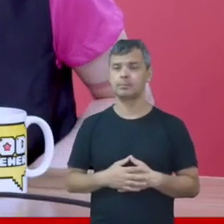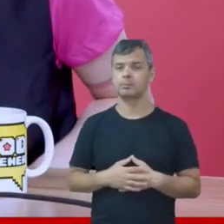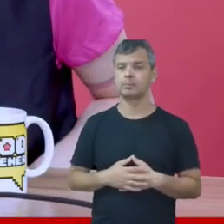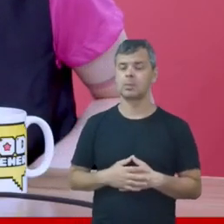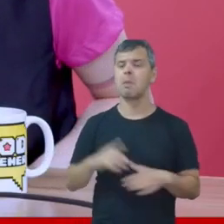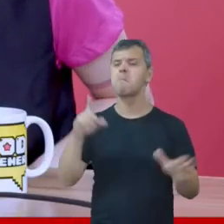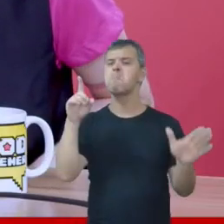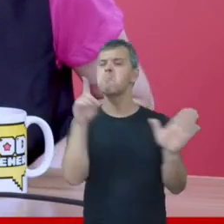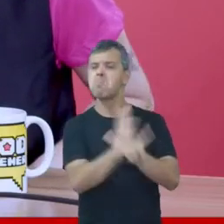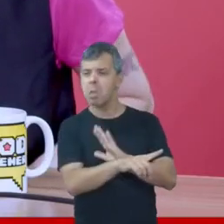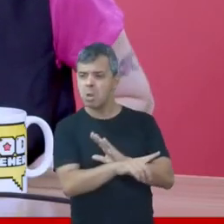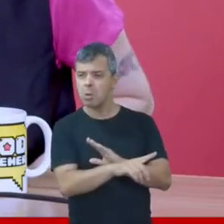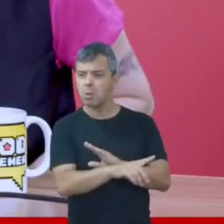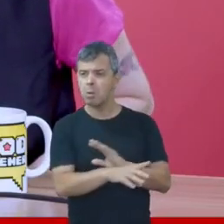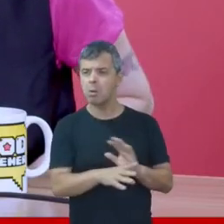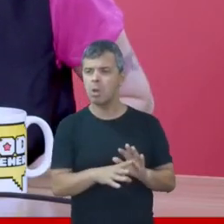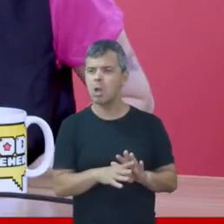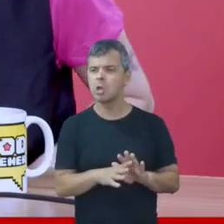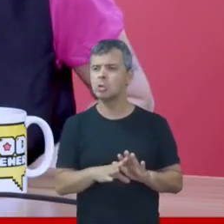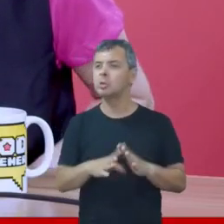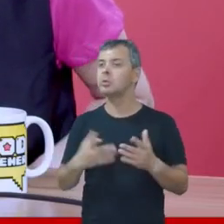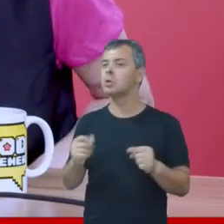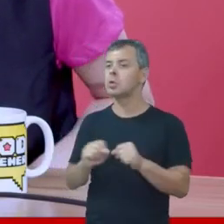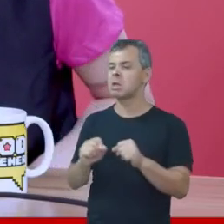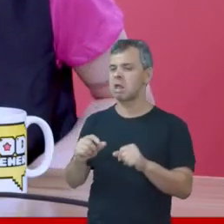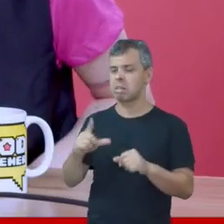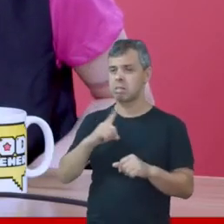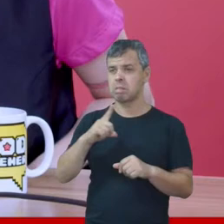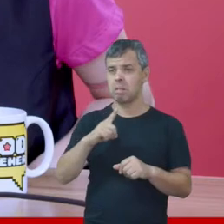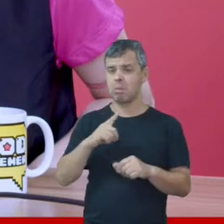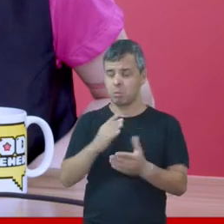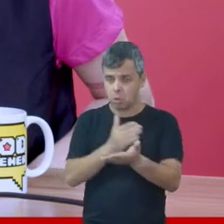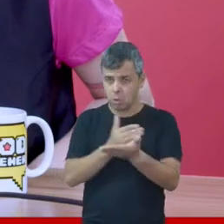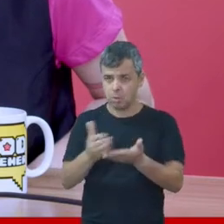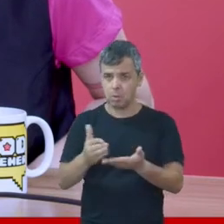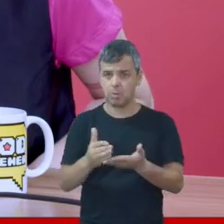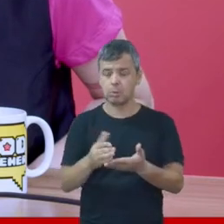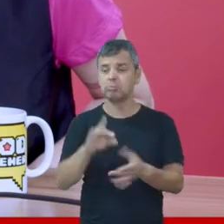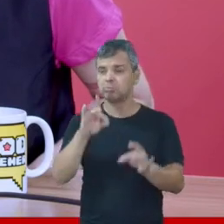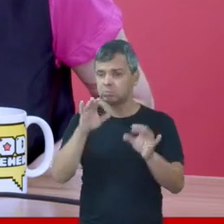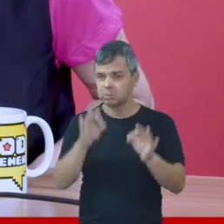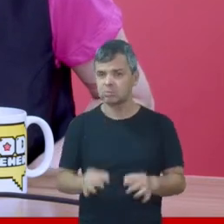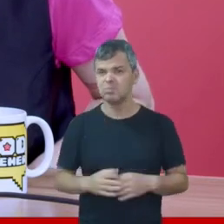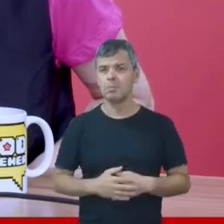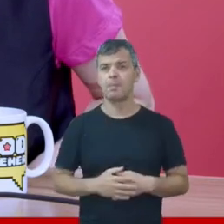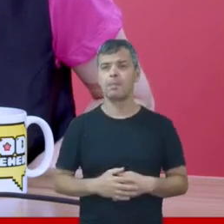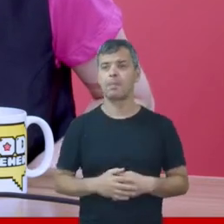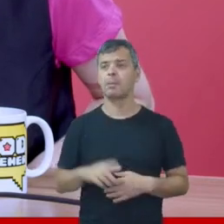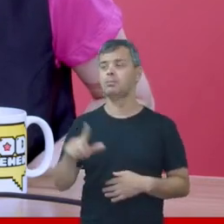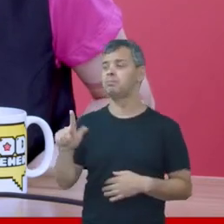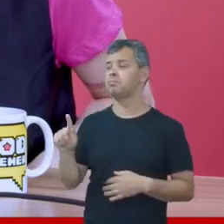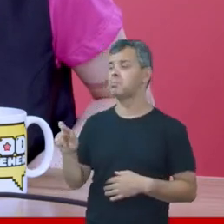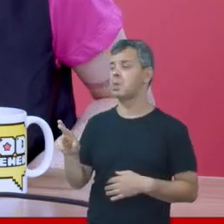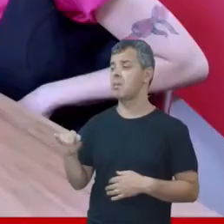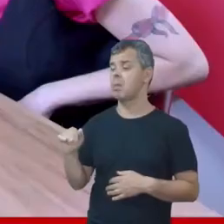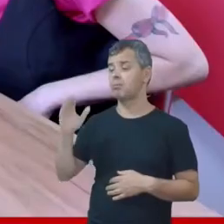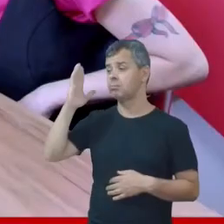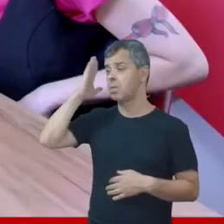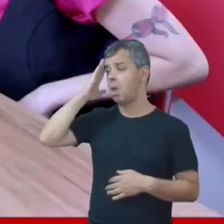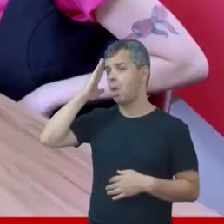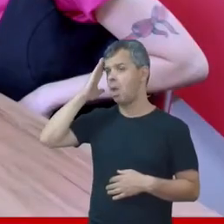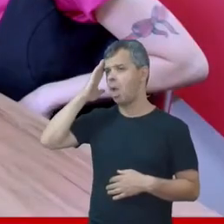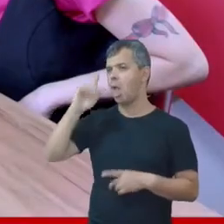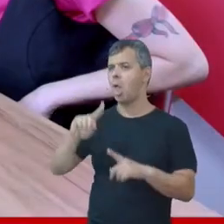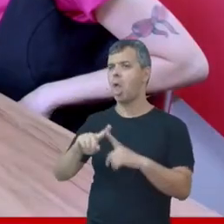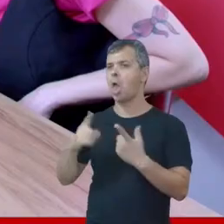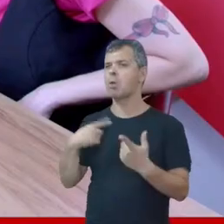essa pergunta que vem aí é total o tema que a gente tá abordando desde o início, né, Nádia? Exatamente. Gabriel, a gente quer saber o